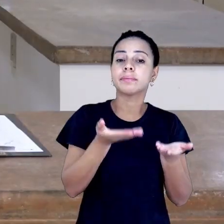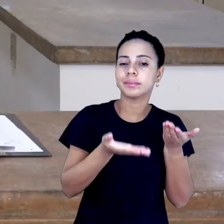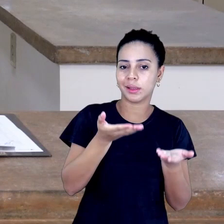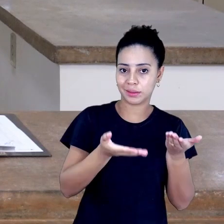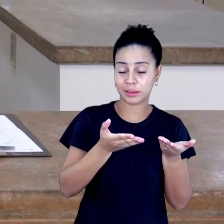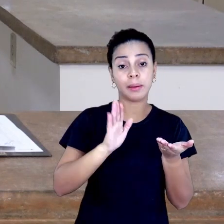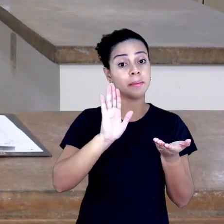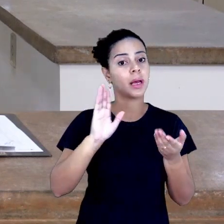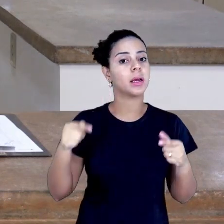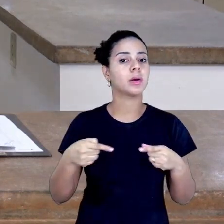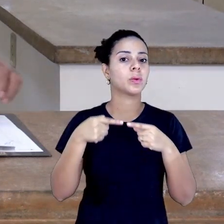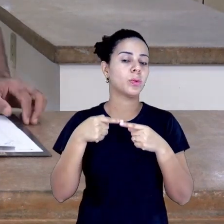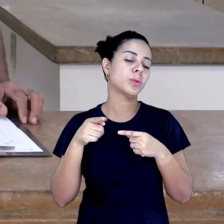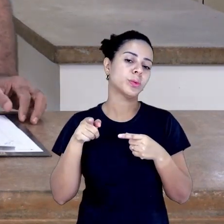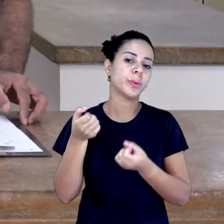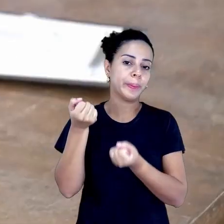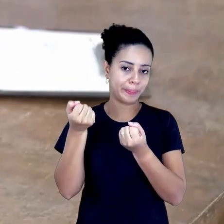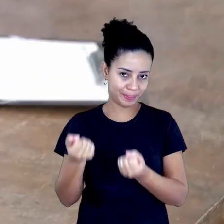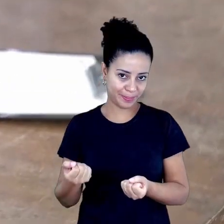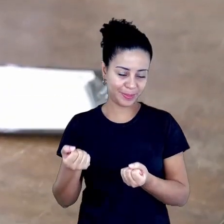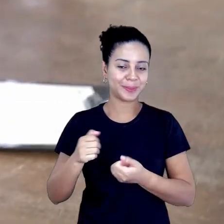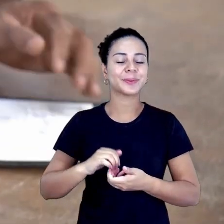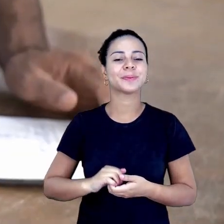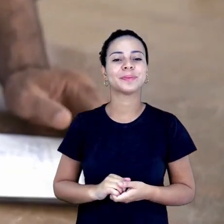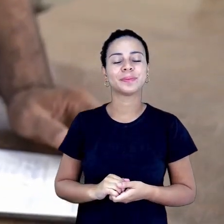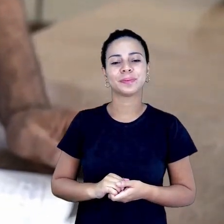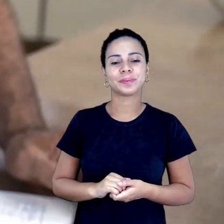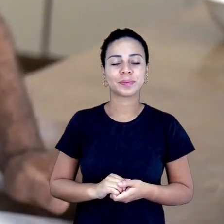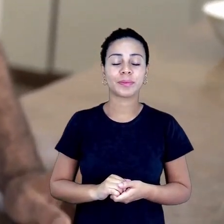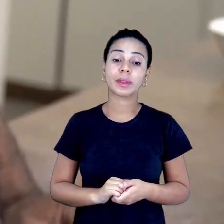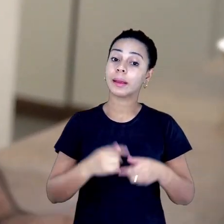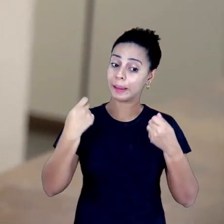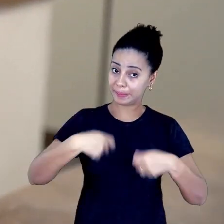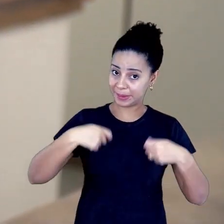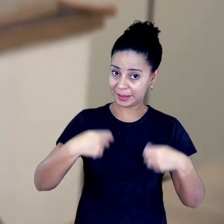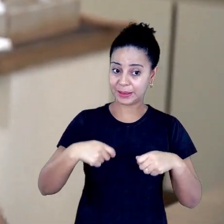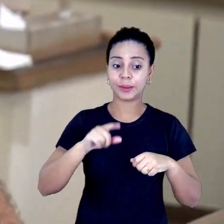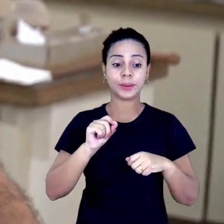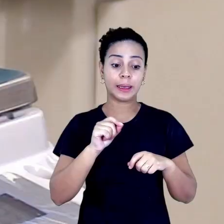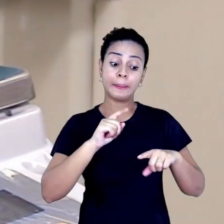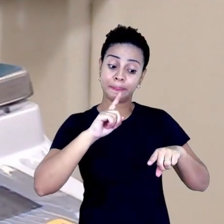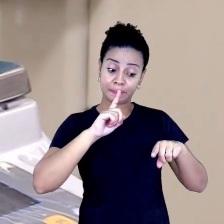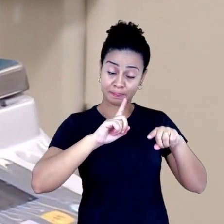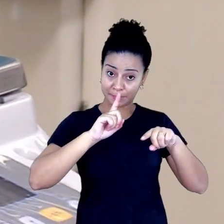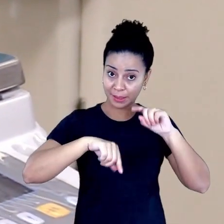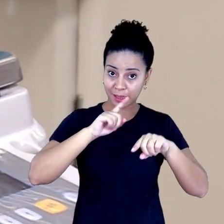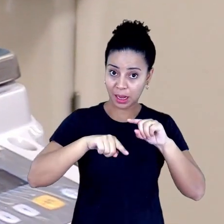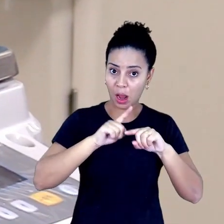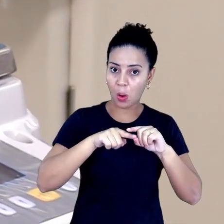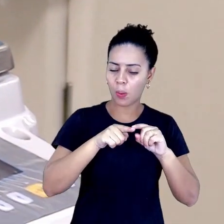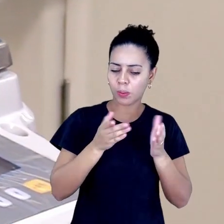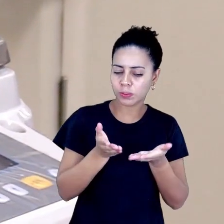nominal, resolução e sensibilidade compatíveis com a massa a ser pesada. Deve-se partir da amostra preparada